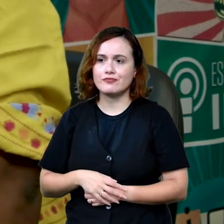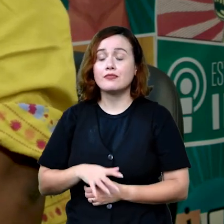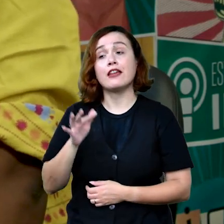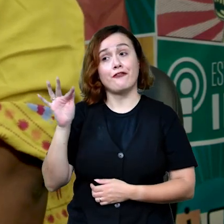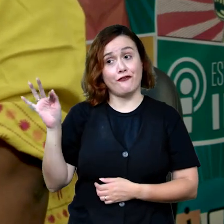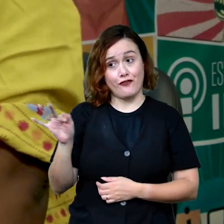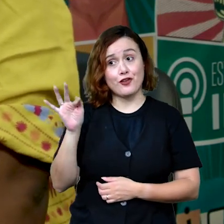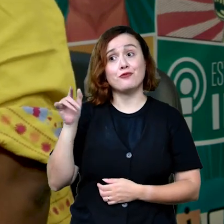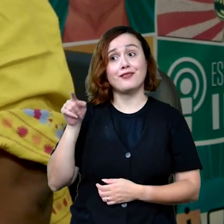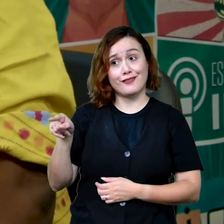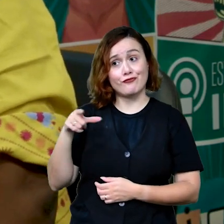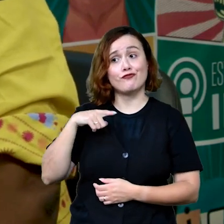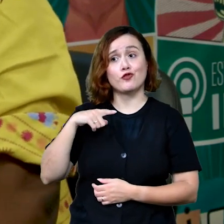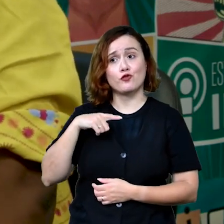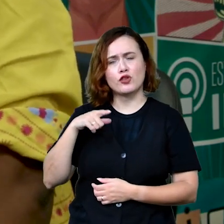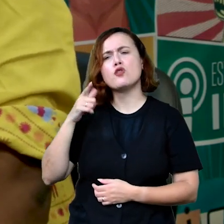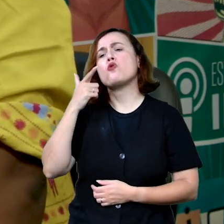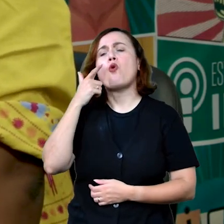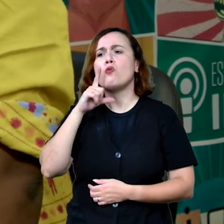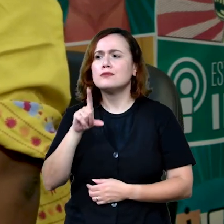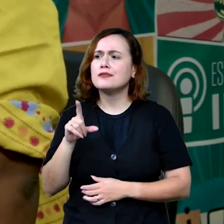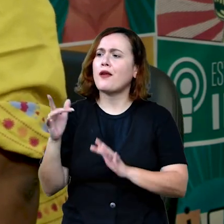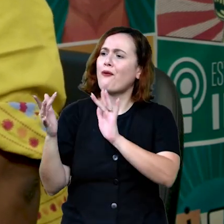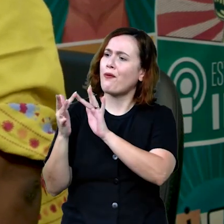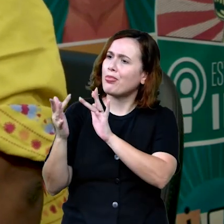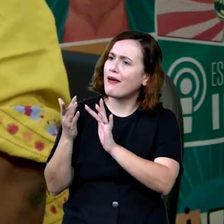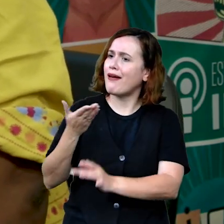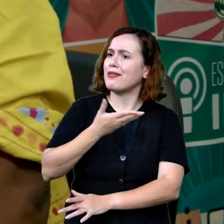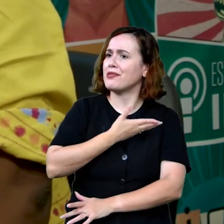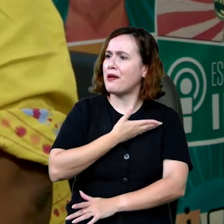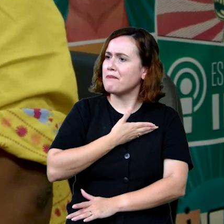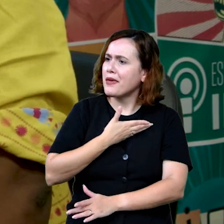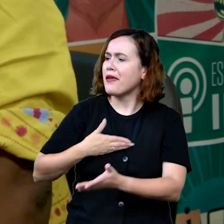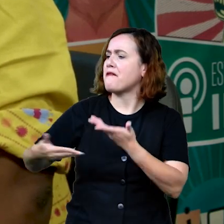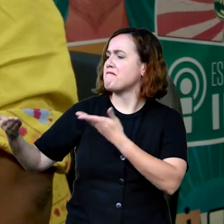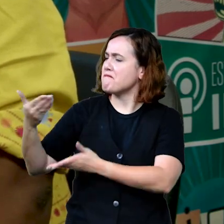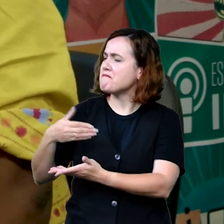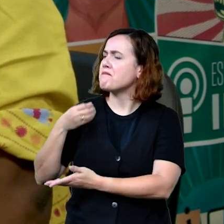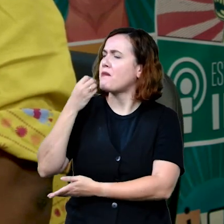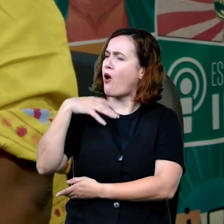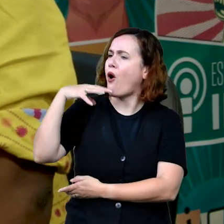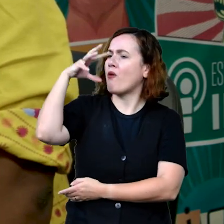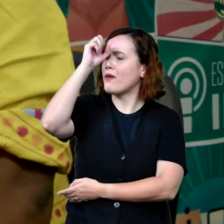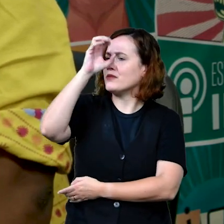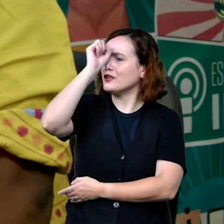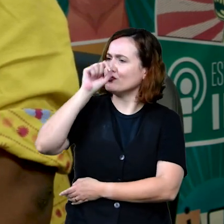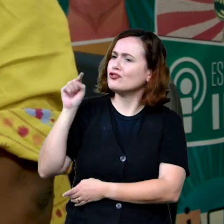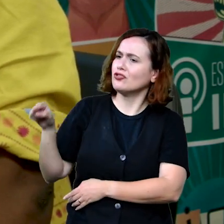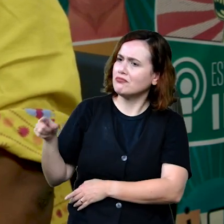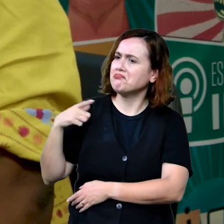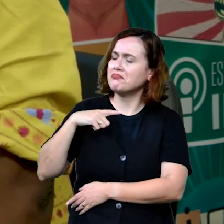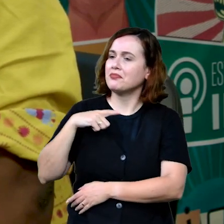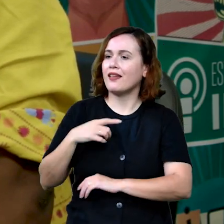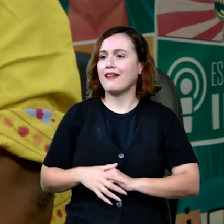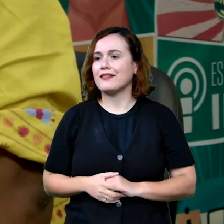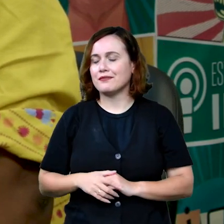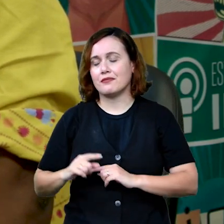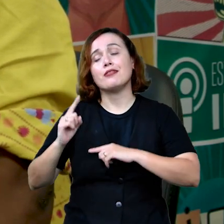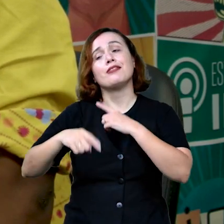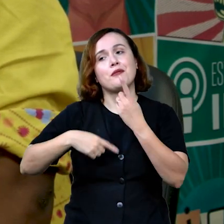contatos, aprendi muita coisa lá dentro. E depois fui fazer meu mestrado e meu doutorado na Universidade de Brasília.